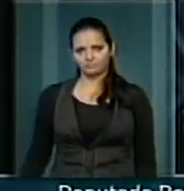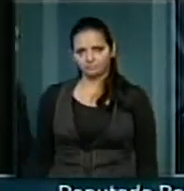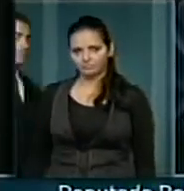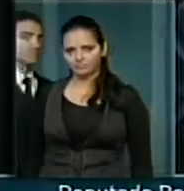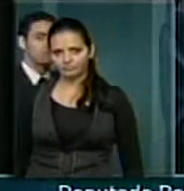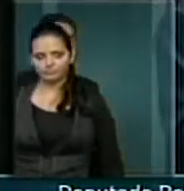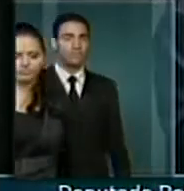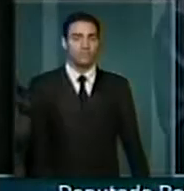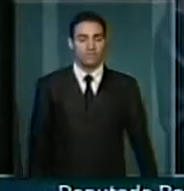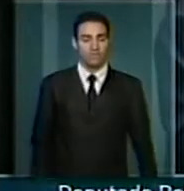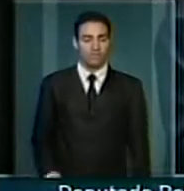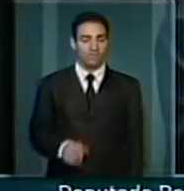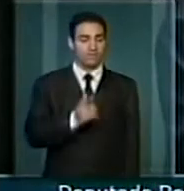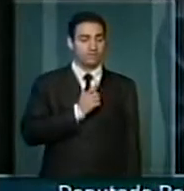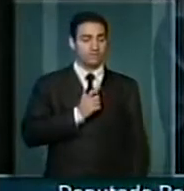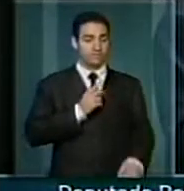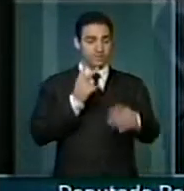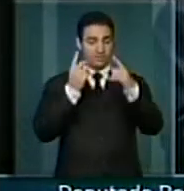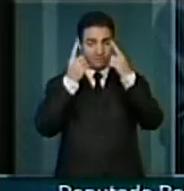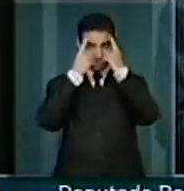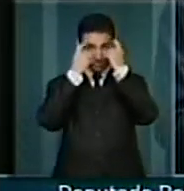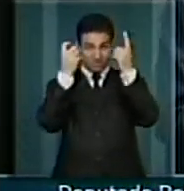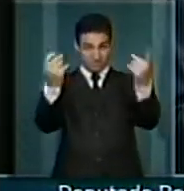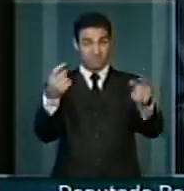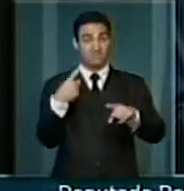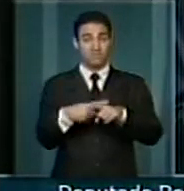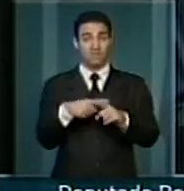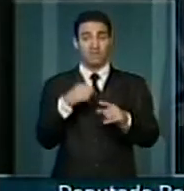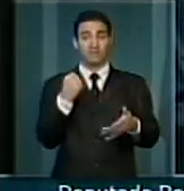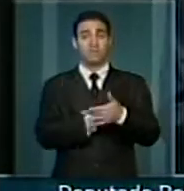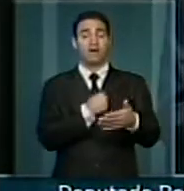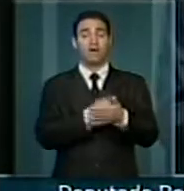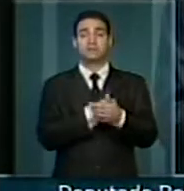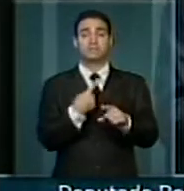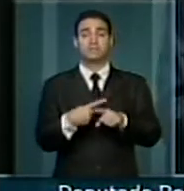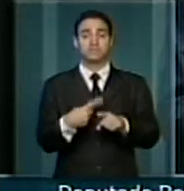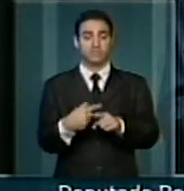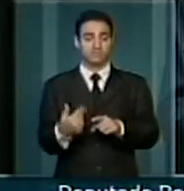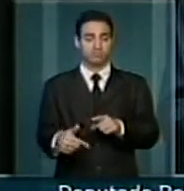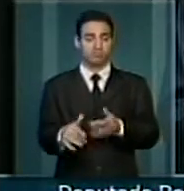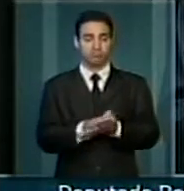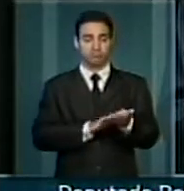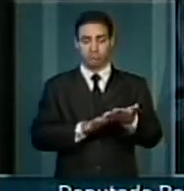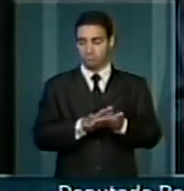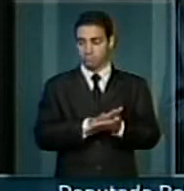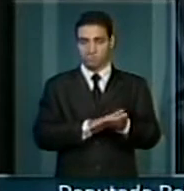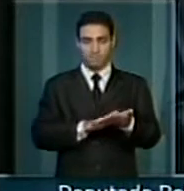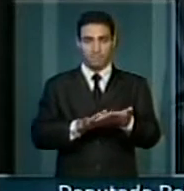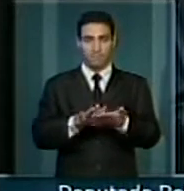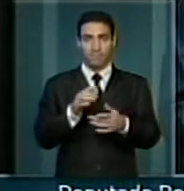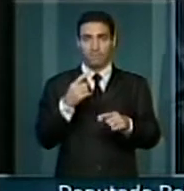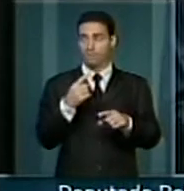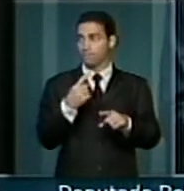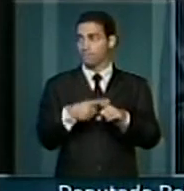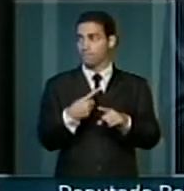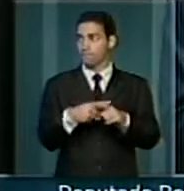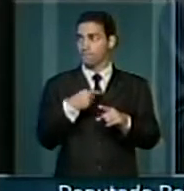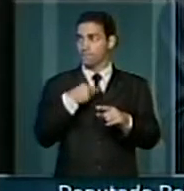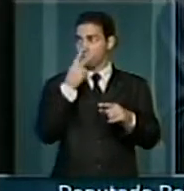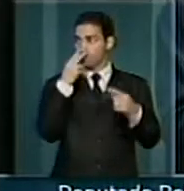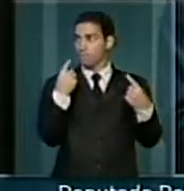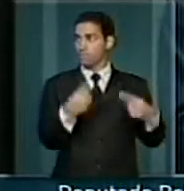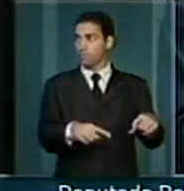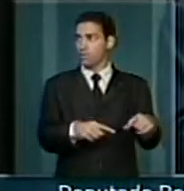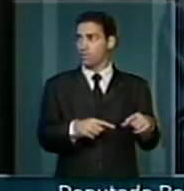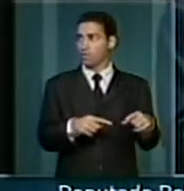da violência se traduz na agressão sem fundamentos e doentia, é refletida nos ataques aos indígenas